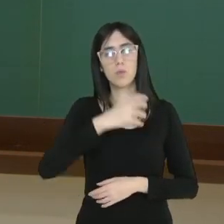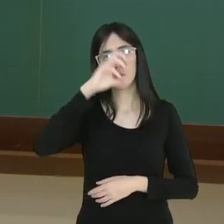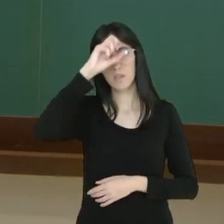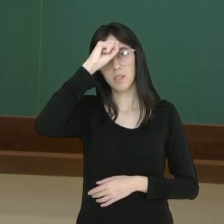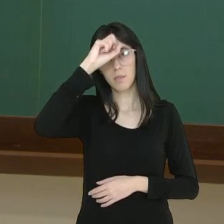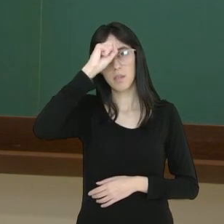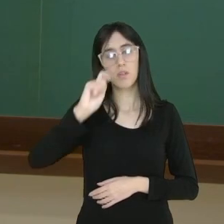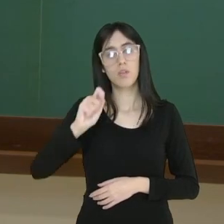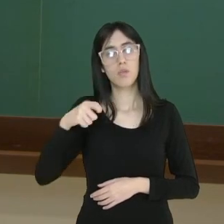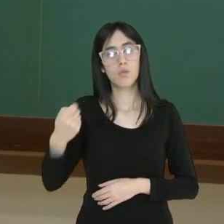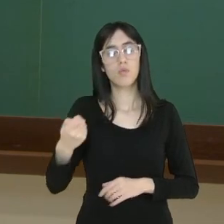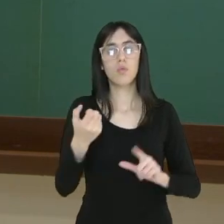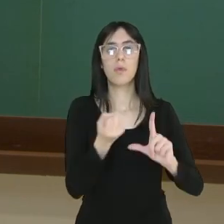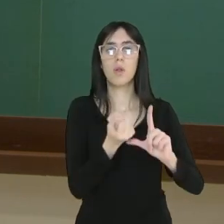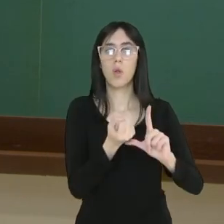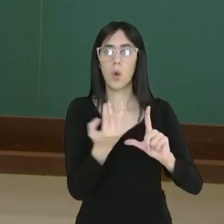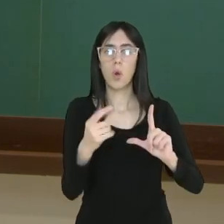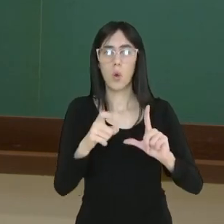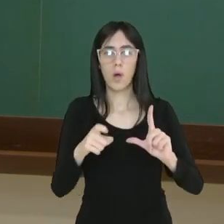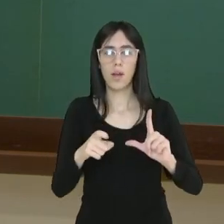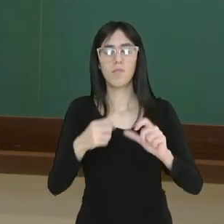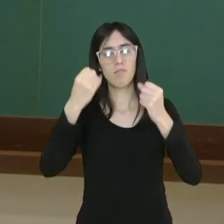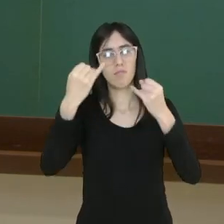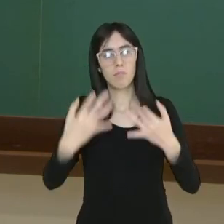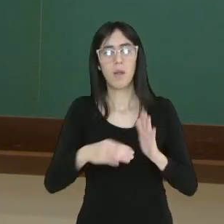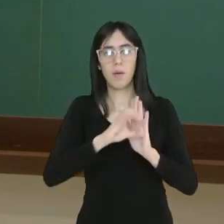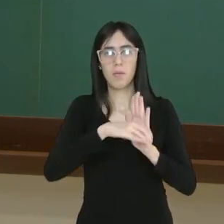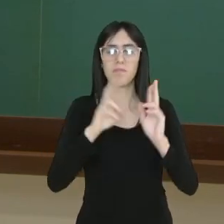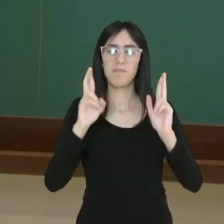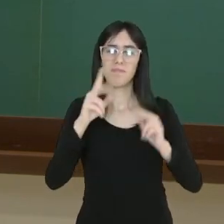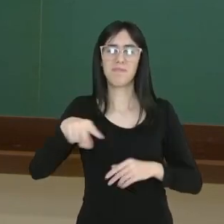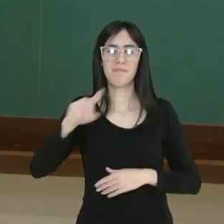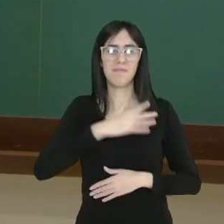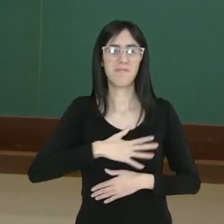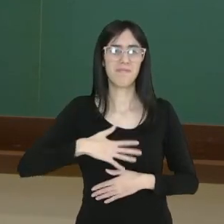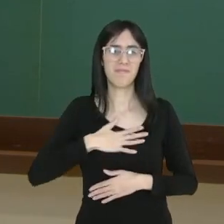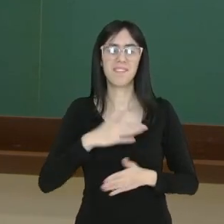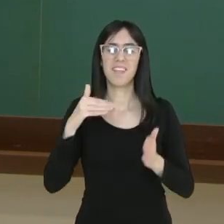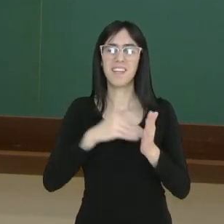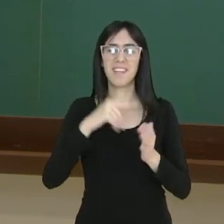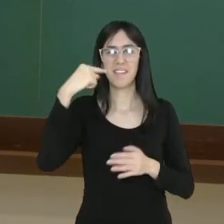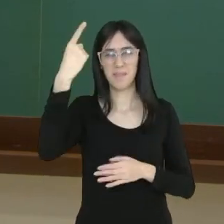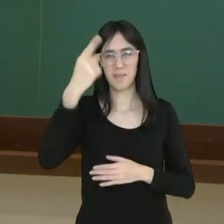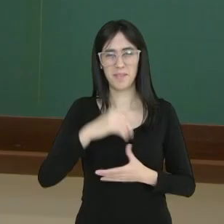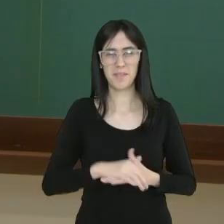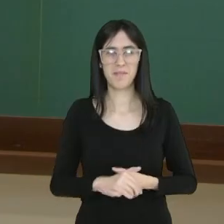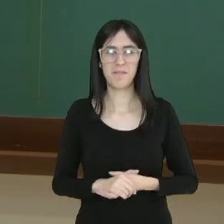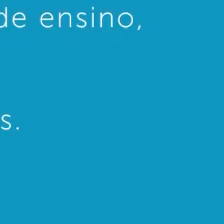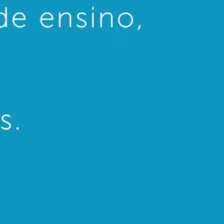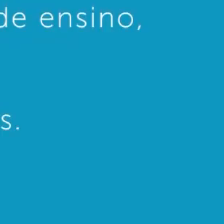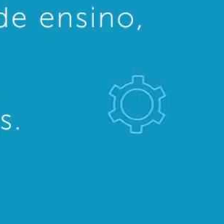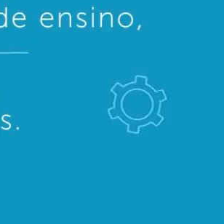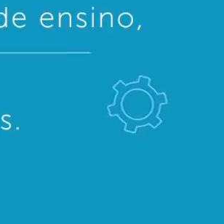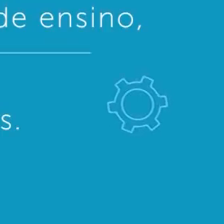pouquinho sobre logaritmo e a definição de logaritmo. Espero que vocês tenham gostado e até breve!